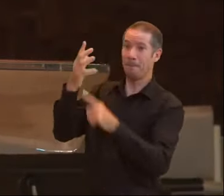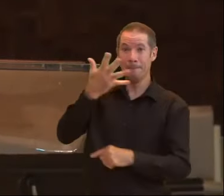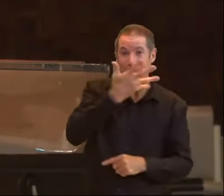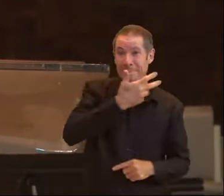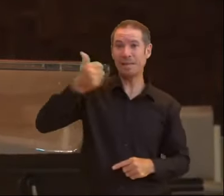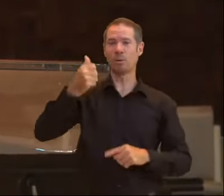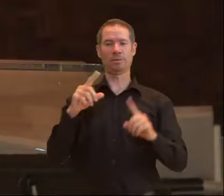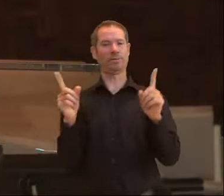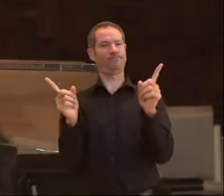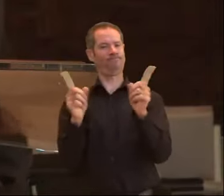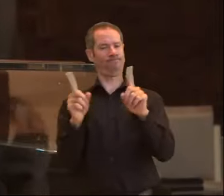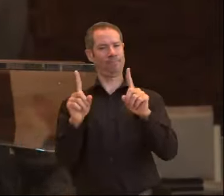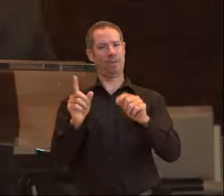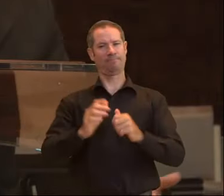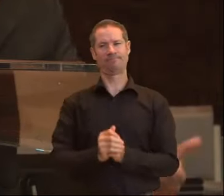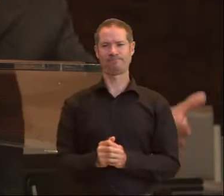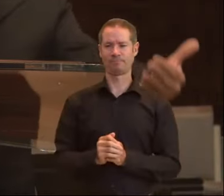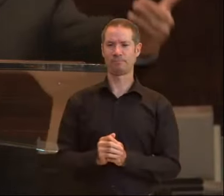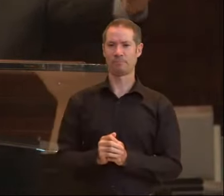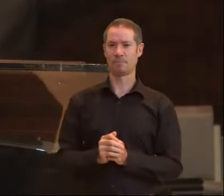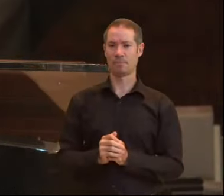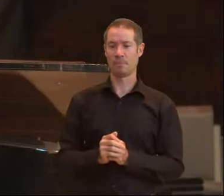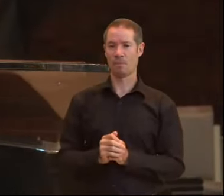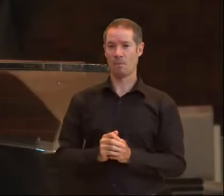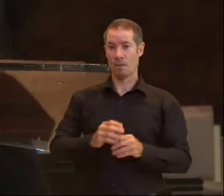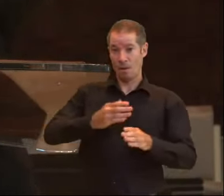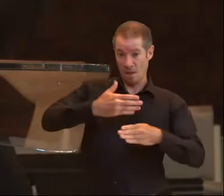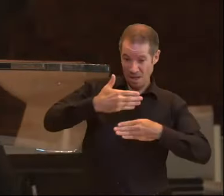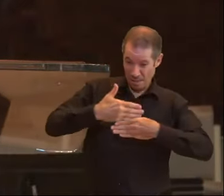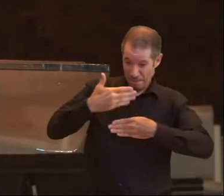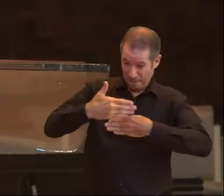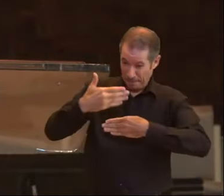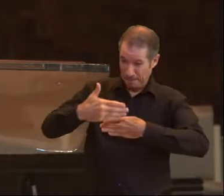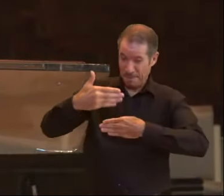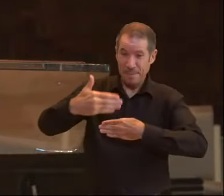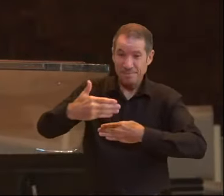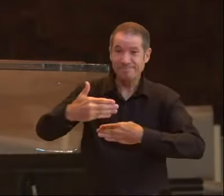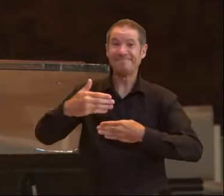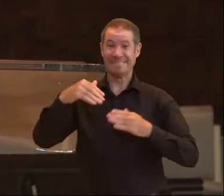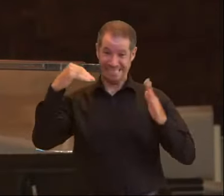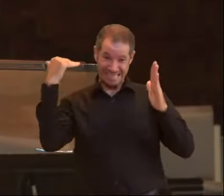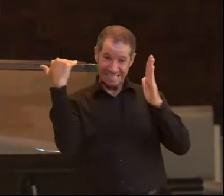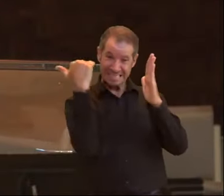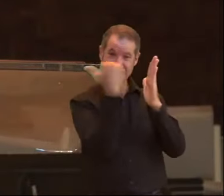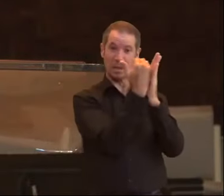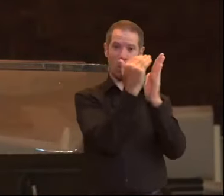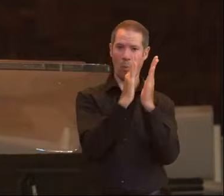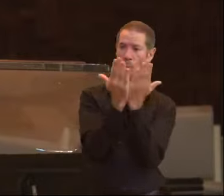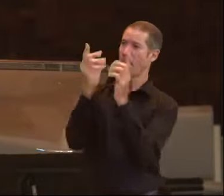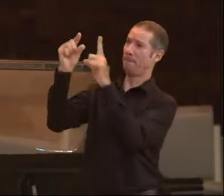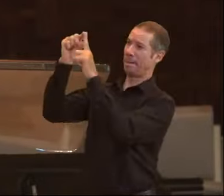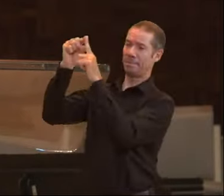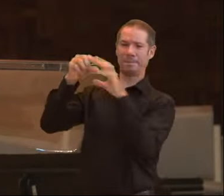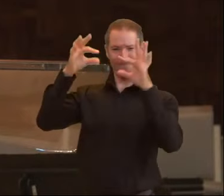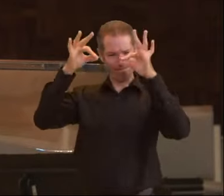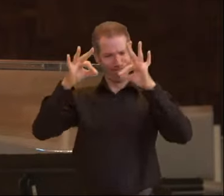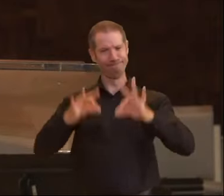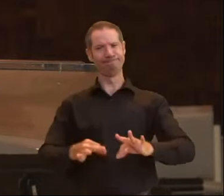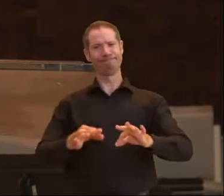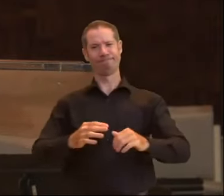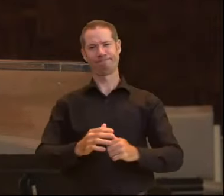melhoras não, meus queridos. A tendência, a Bíblia tem que se cumprir. Ela tem que se